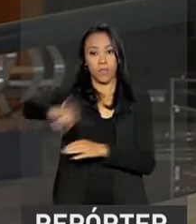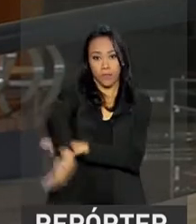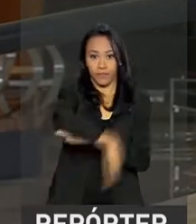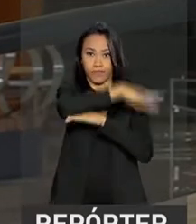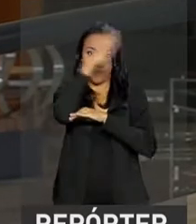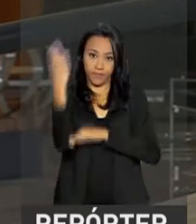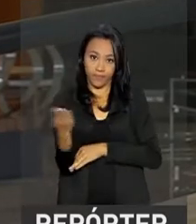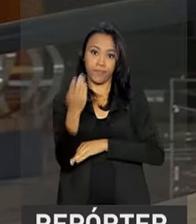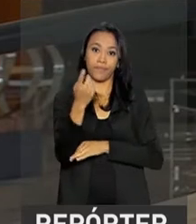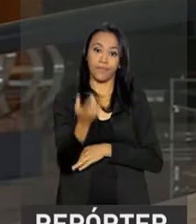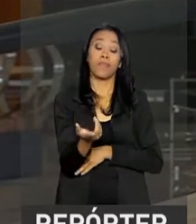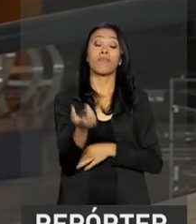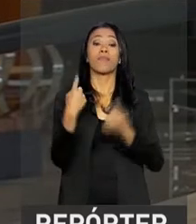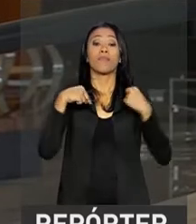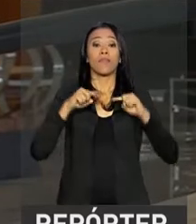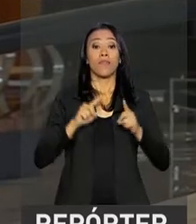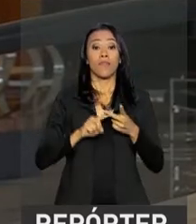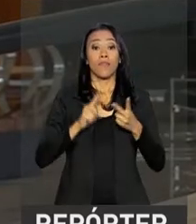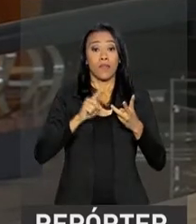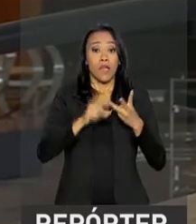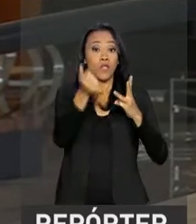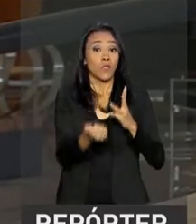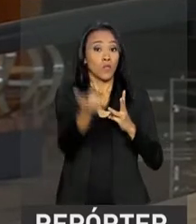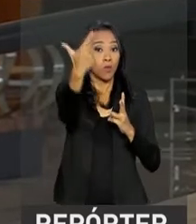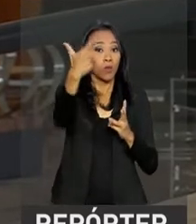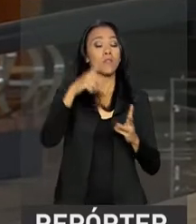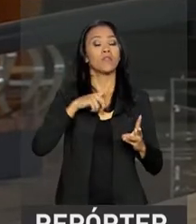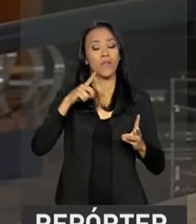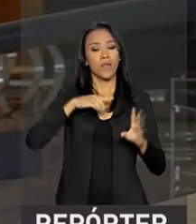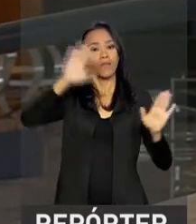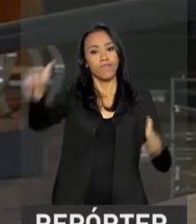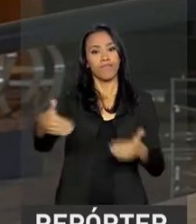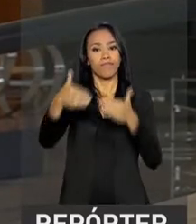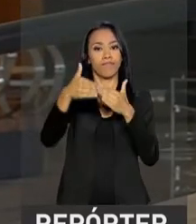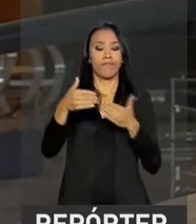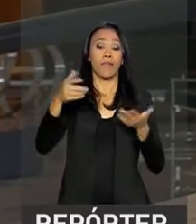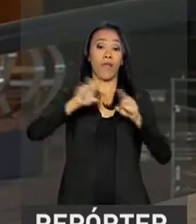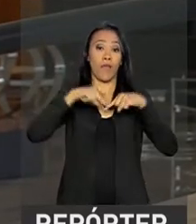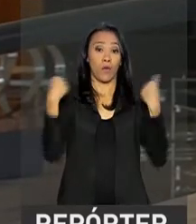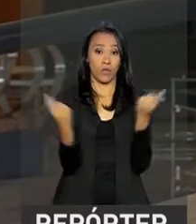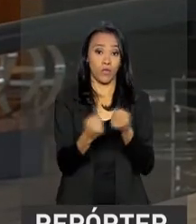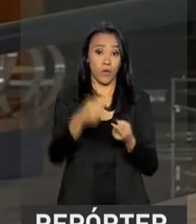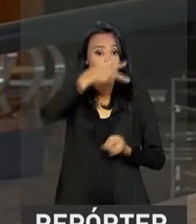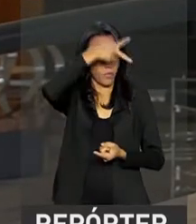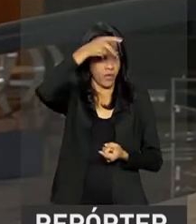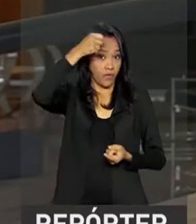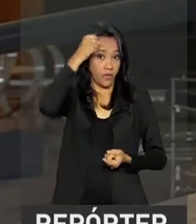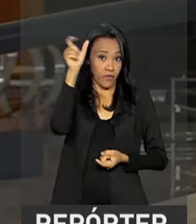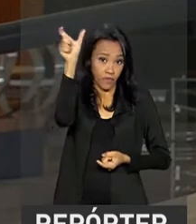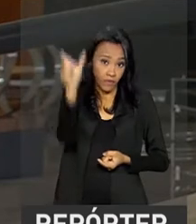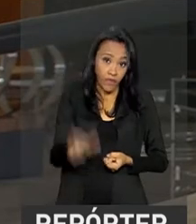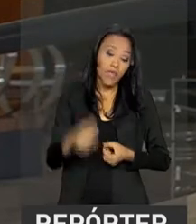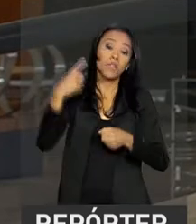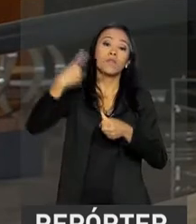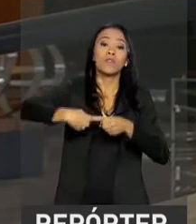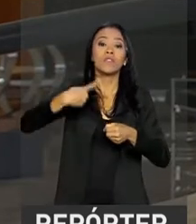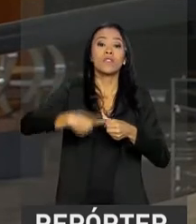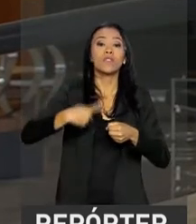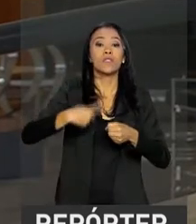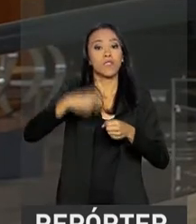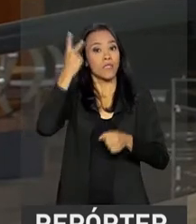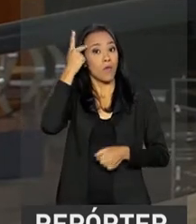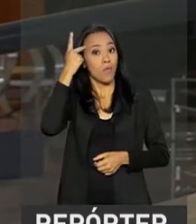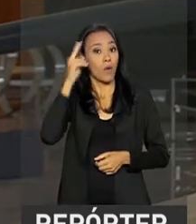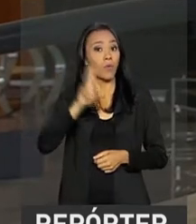planalto ao meio-dia a audiência será com o prefeito de são josé do rio preto no interior de são paulo edinho araújo